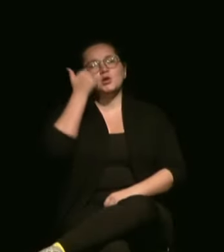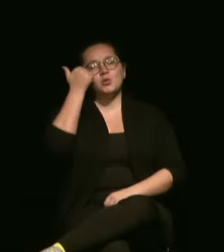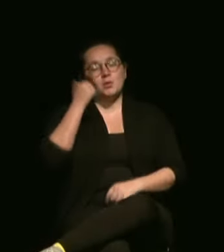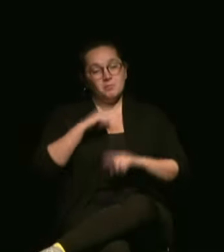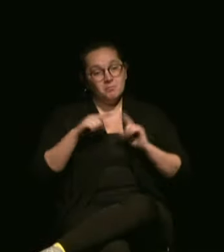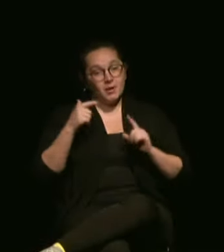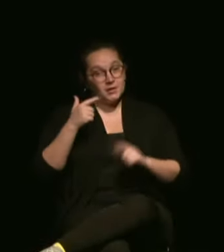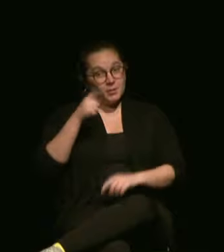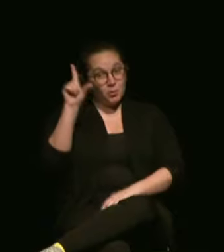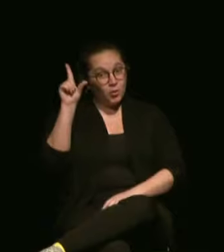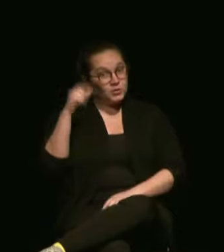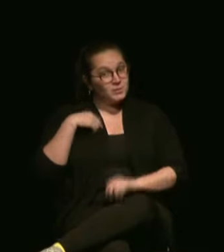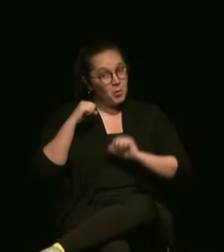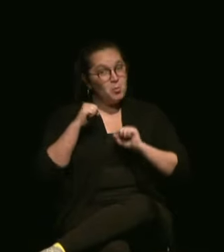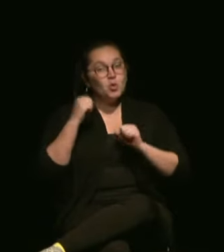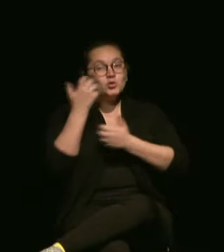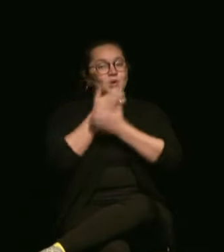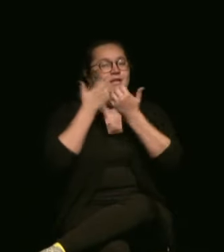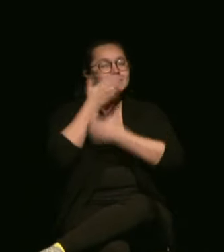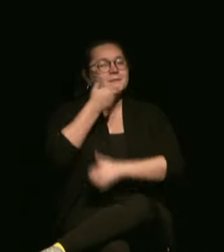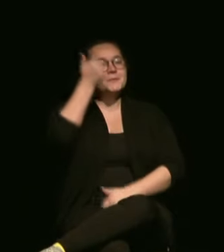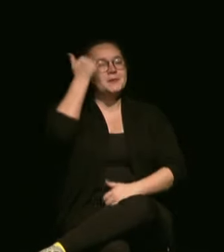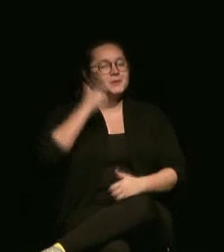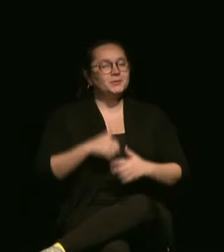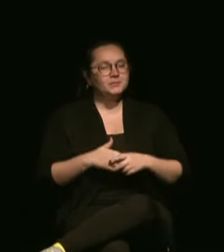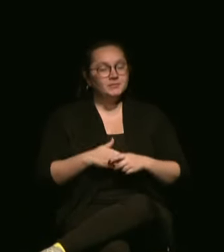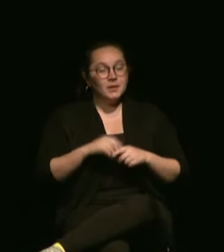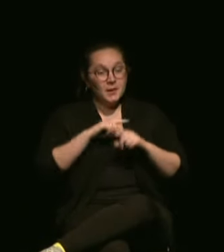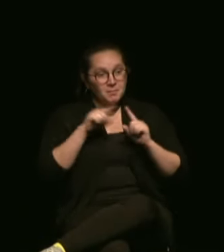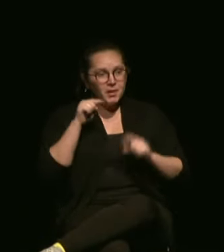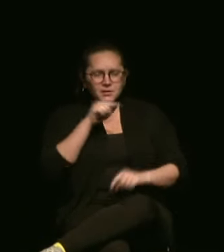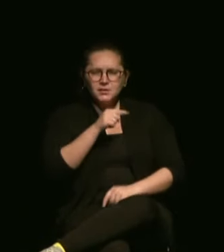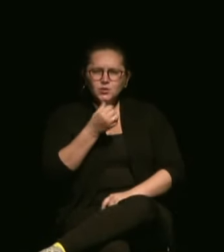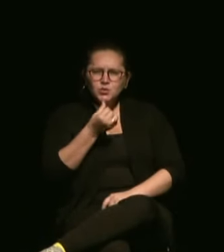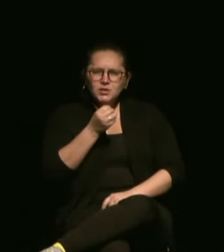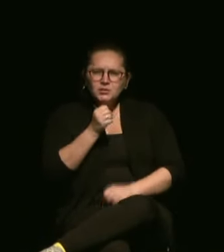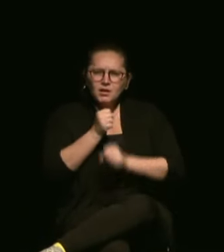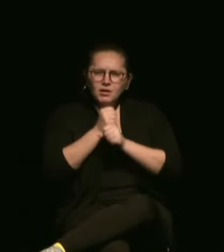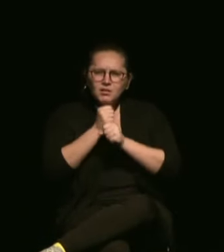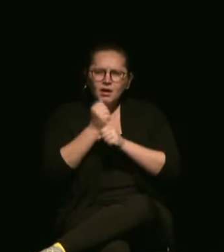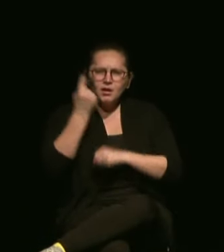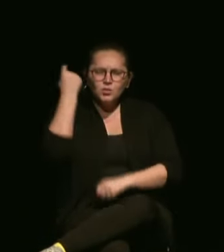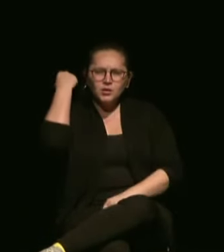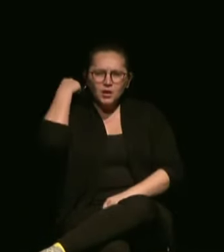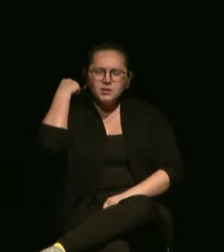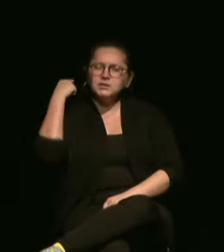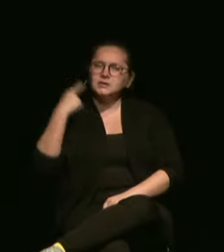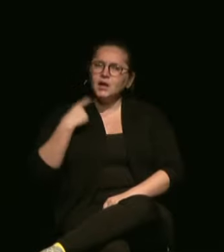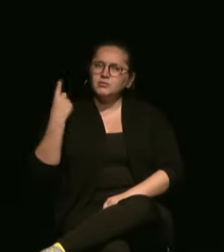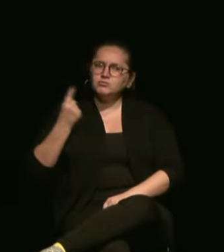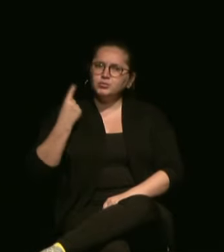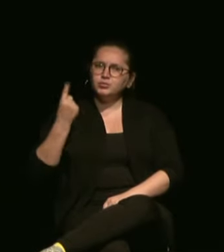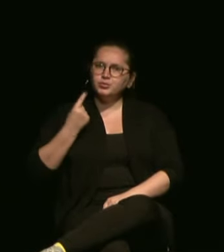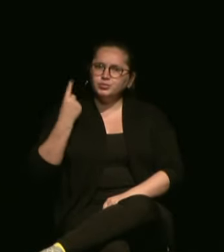próxima vez a voz será melhor. Mas isso foi 60 anos atrás, hein? Tem muito tempo.